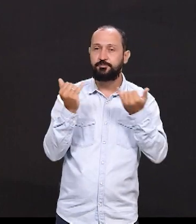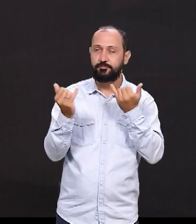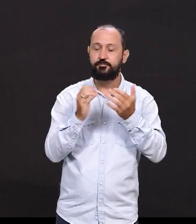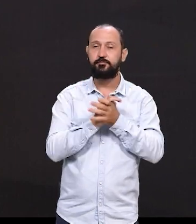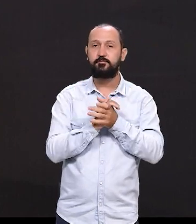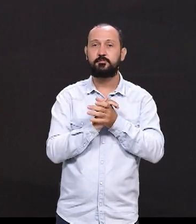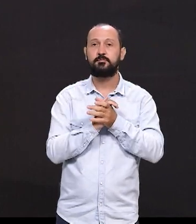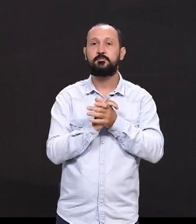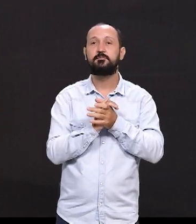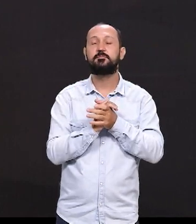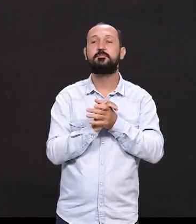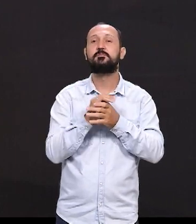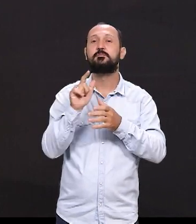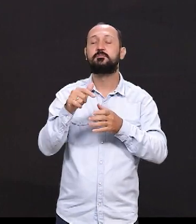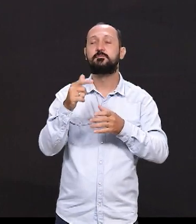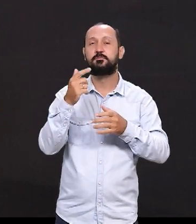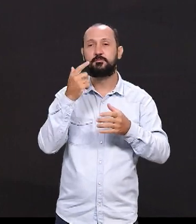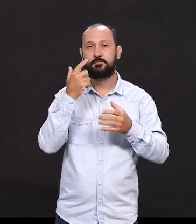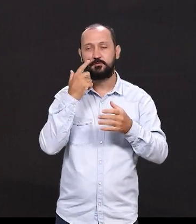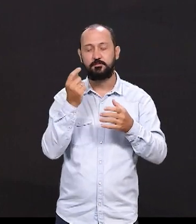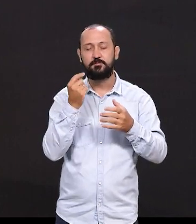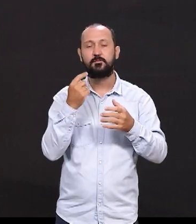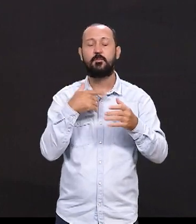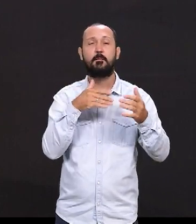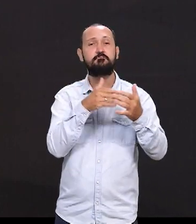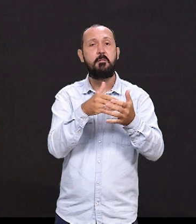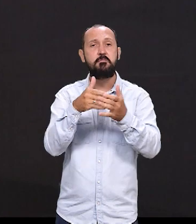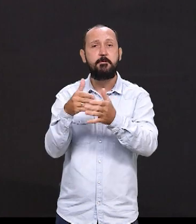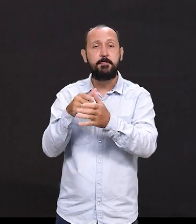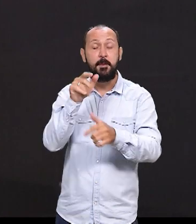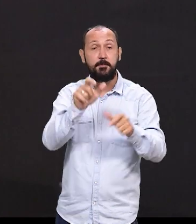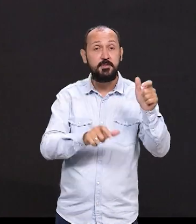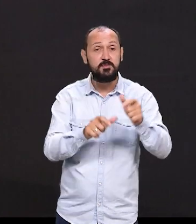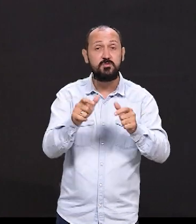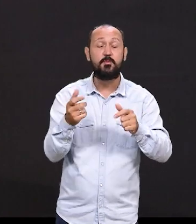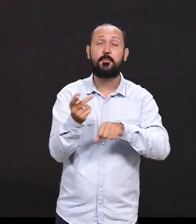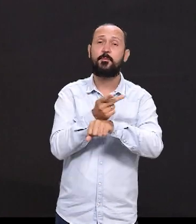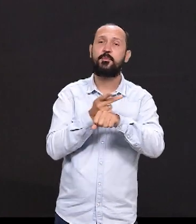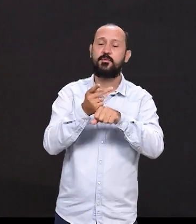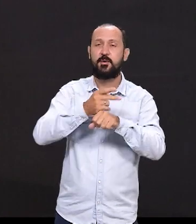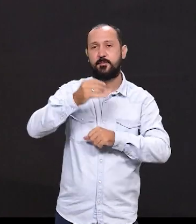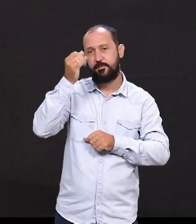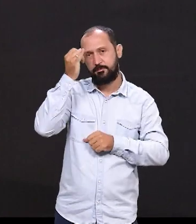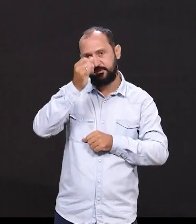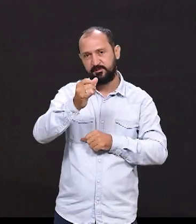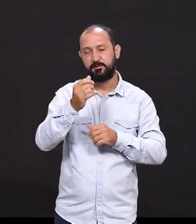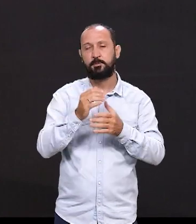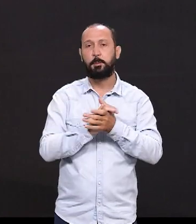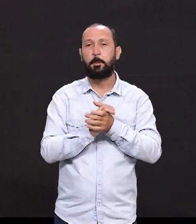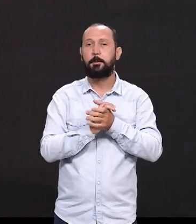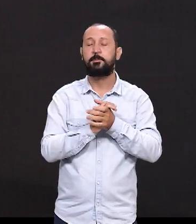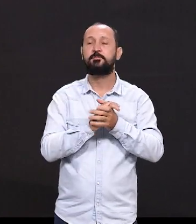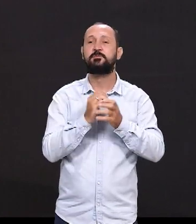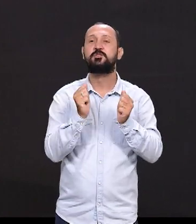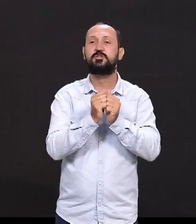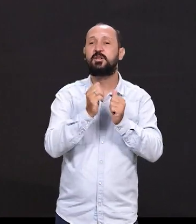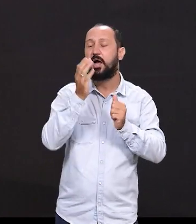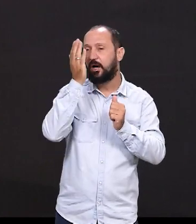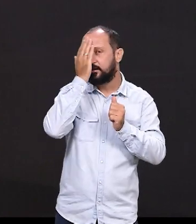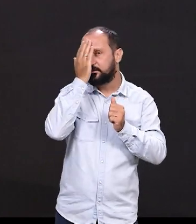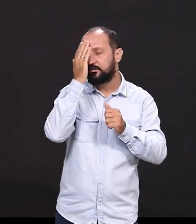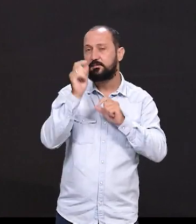encontra então a desinformação Talvez seja o fator mais eh impeditivo das pessoas buscarem a